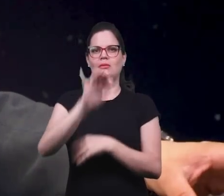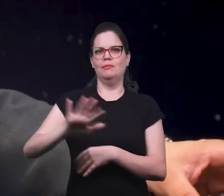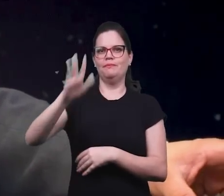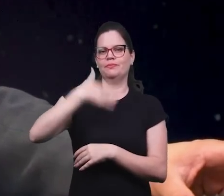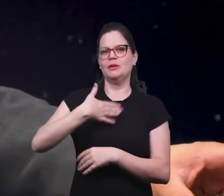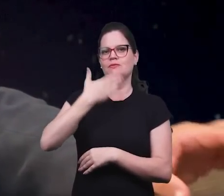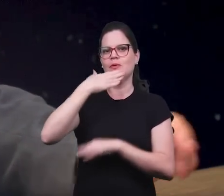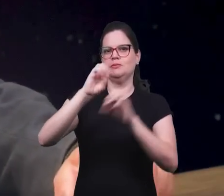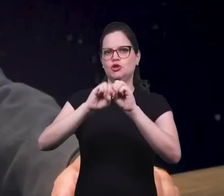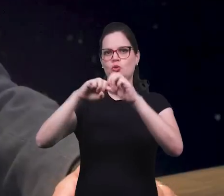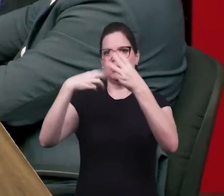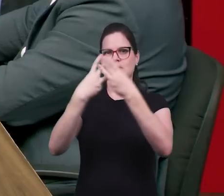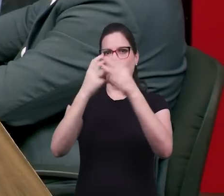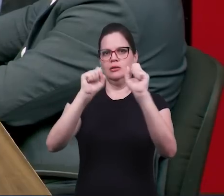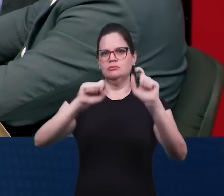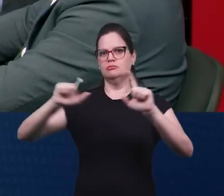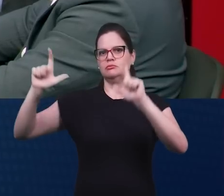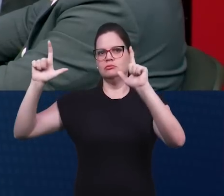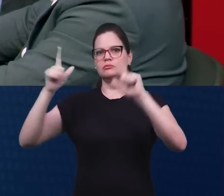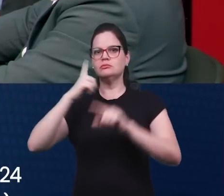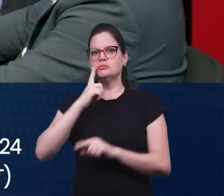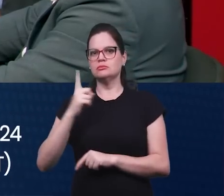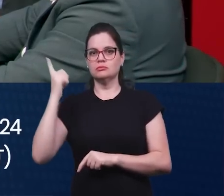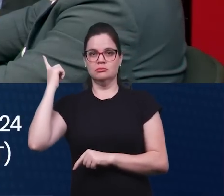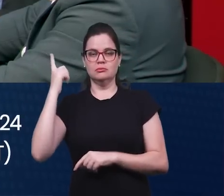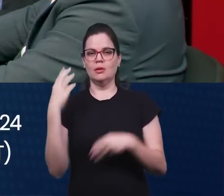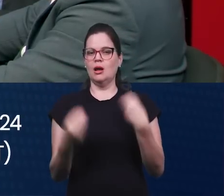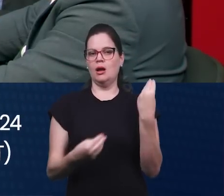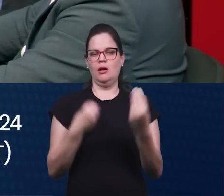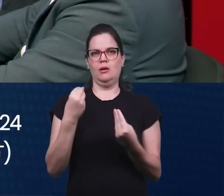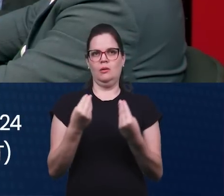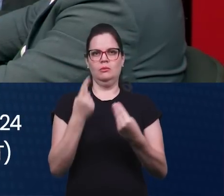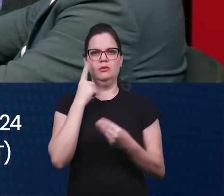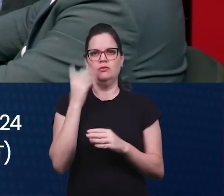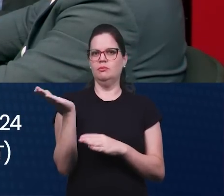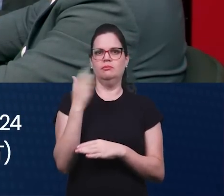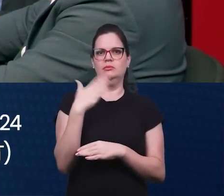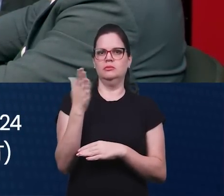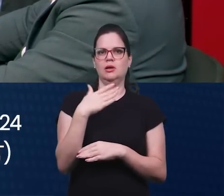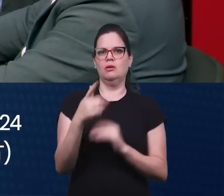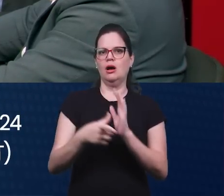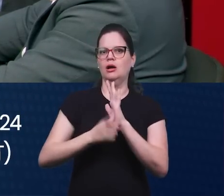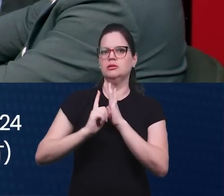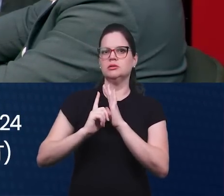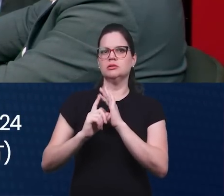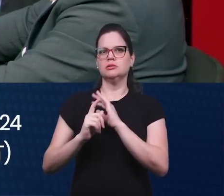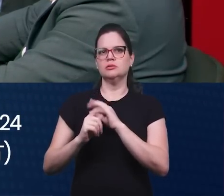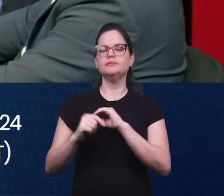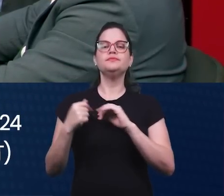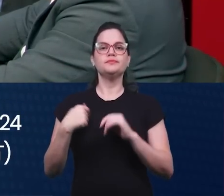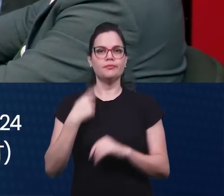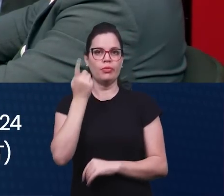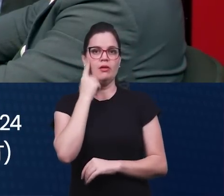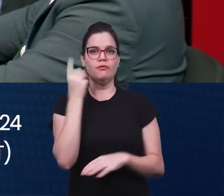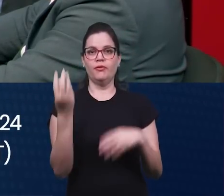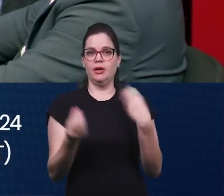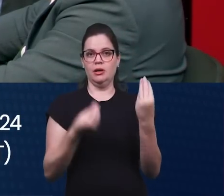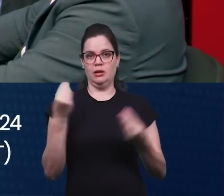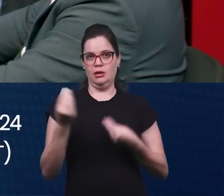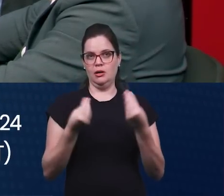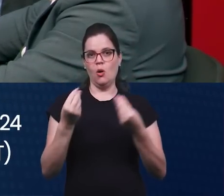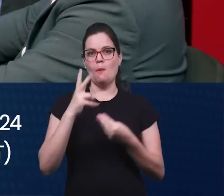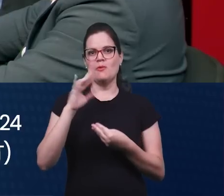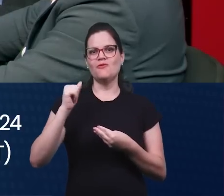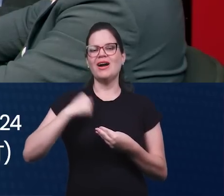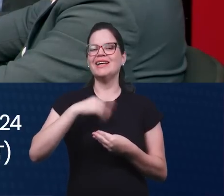pedir que coloque um slide aqui. Nós vamos ver como o nosso cérebro, o slide anterior, pastor, como o nosso cérebro ele vai acender uma